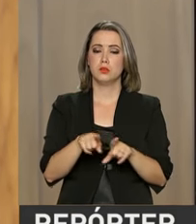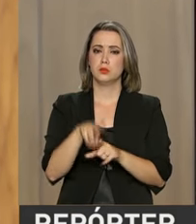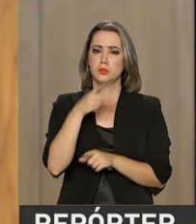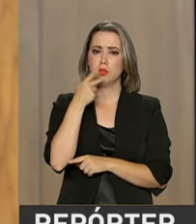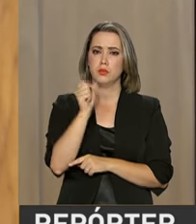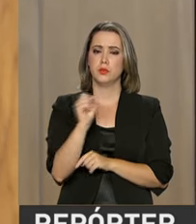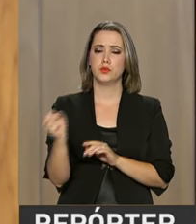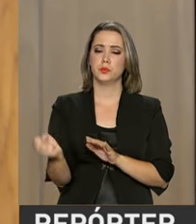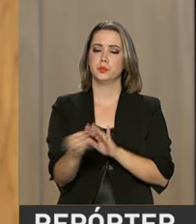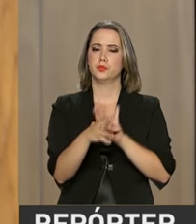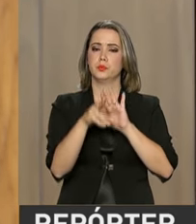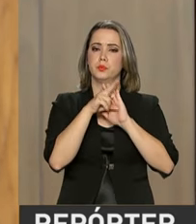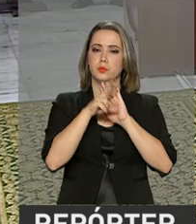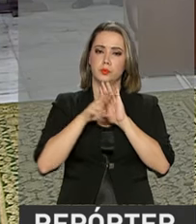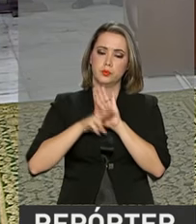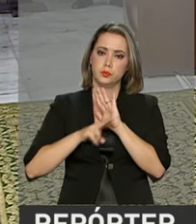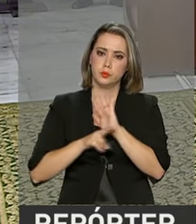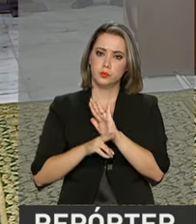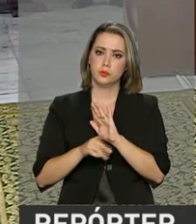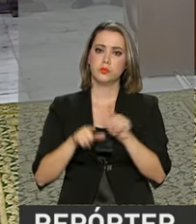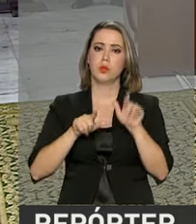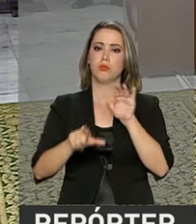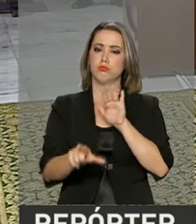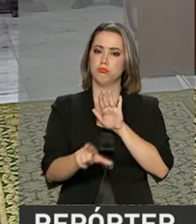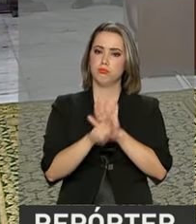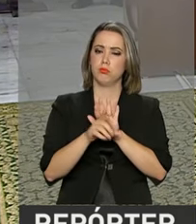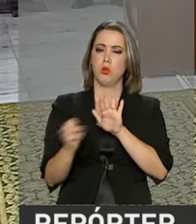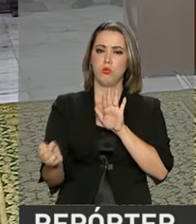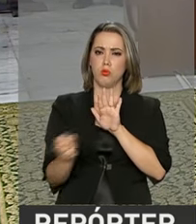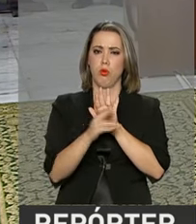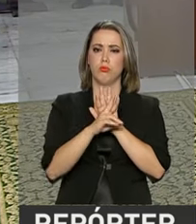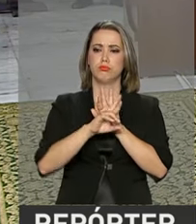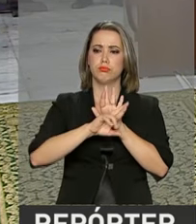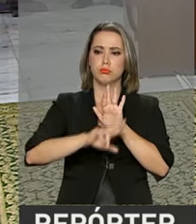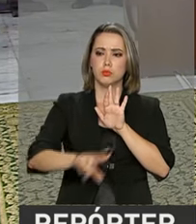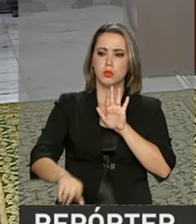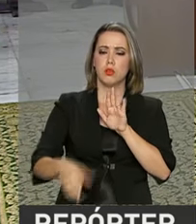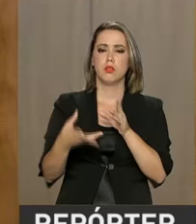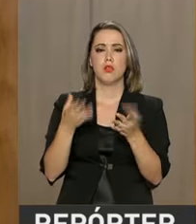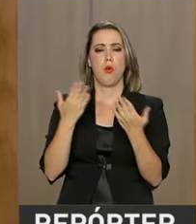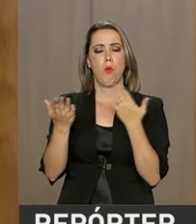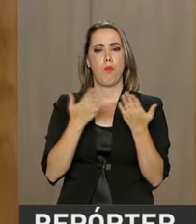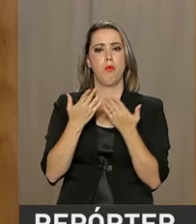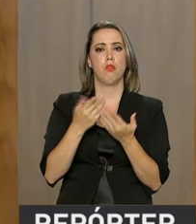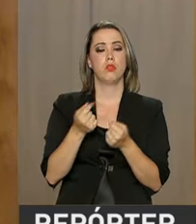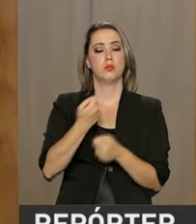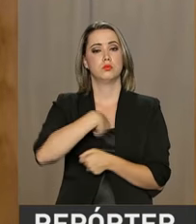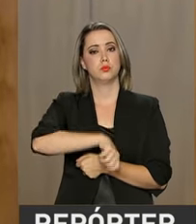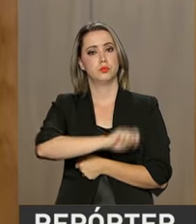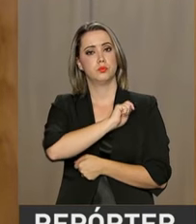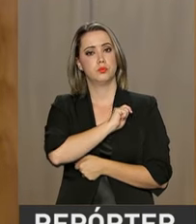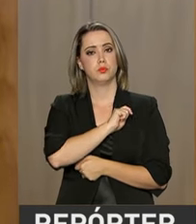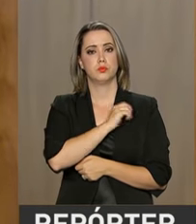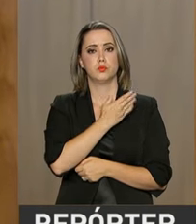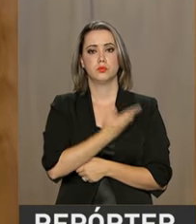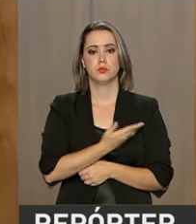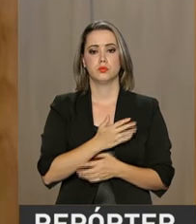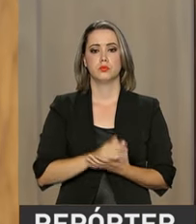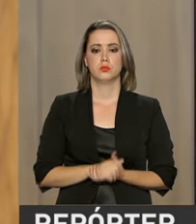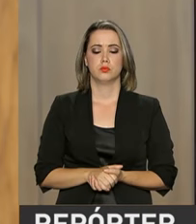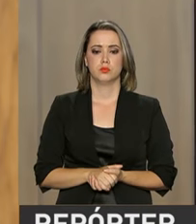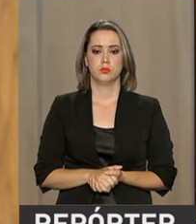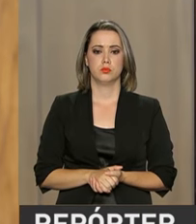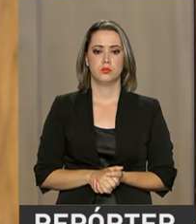as reformas que estão sendo implementadas no brasil e disse que vê semelhanças com o que ocorreu no país europeu